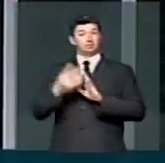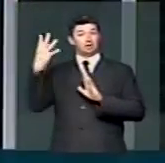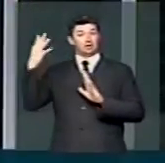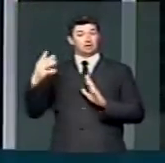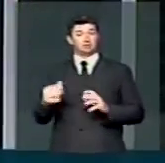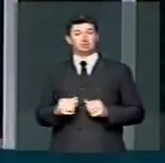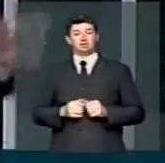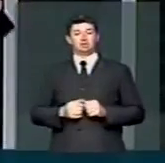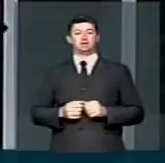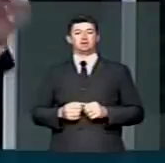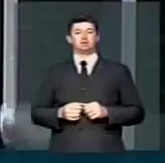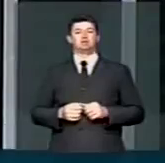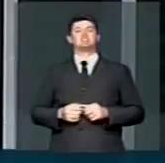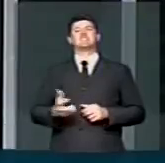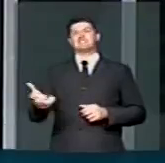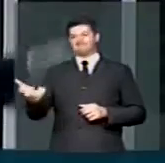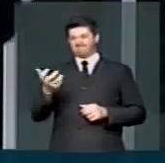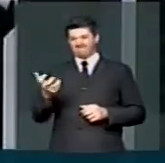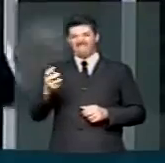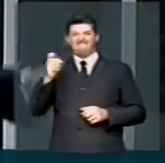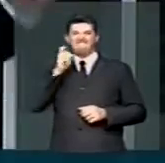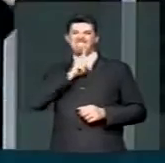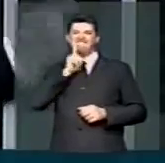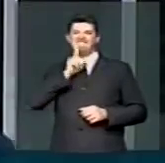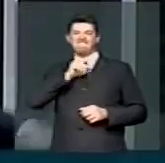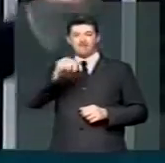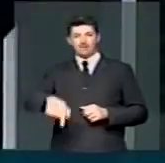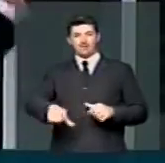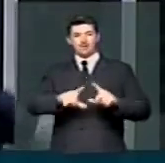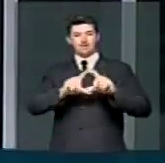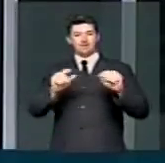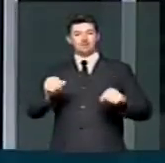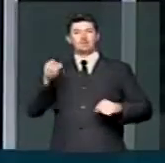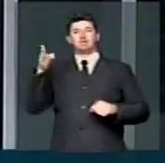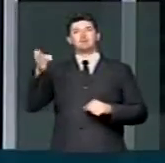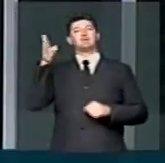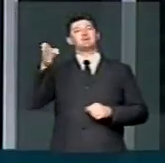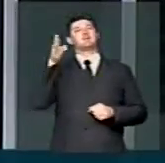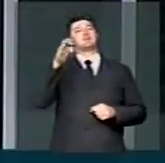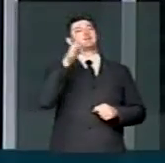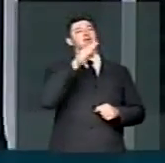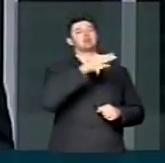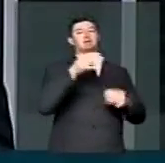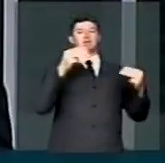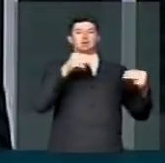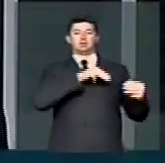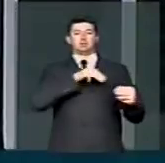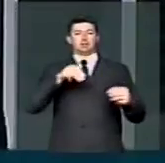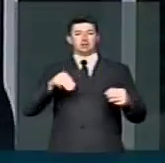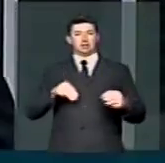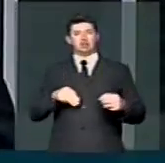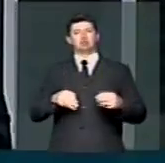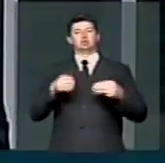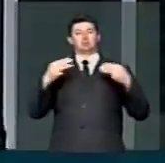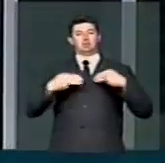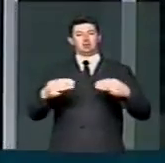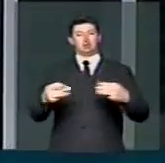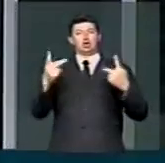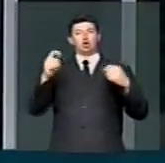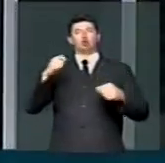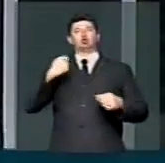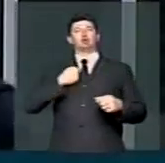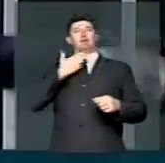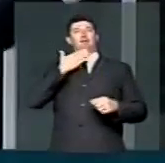vezes, fazem questão de aqui em Brasília percorrer os ministérios, se portarem como se de